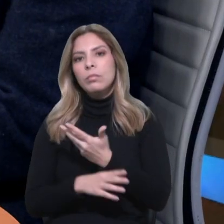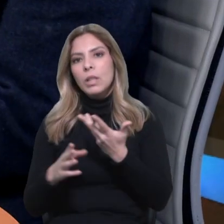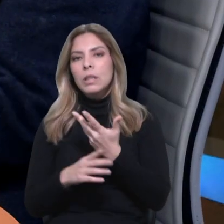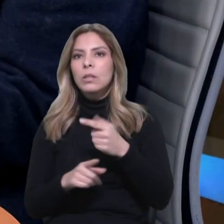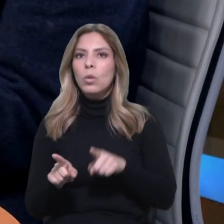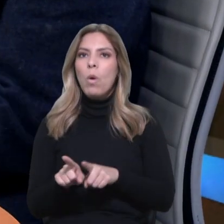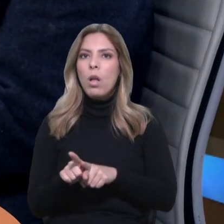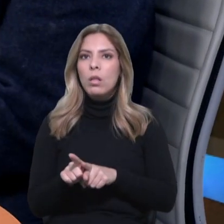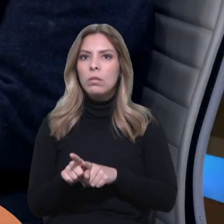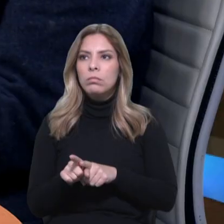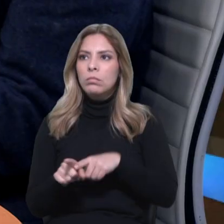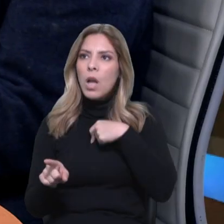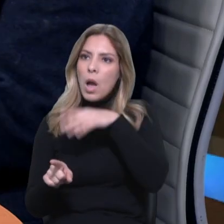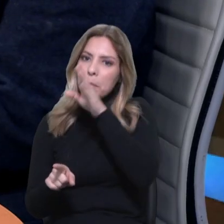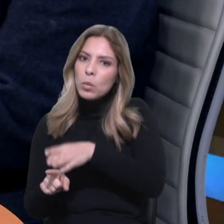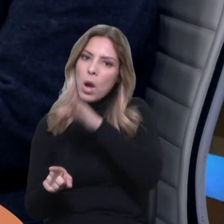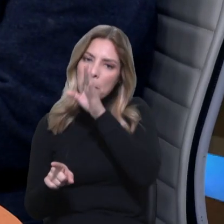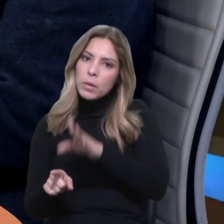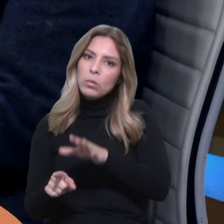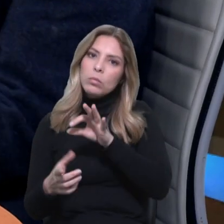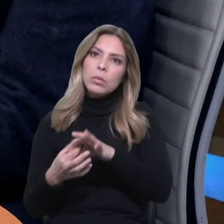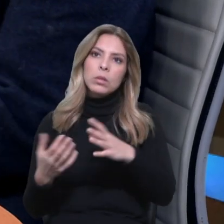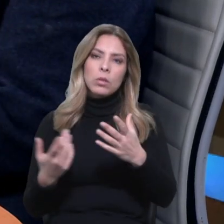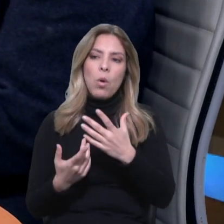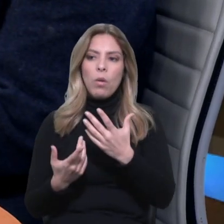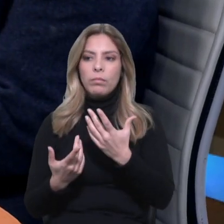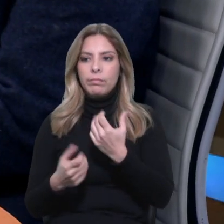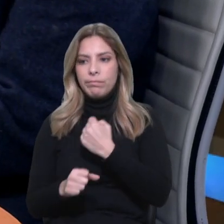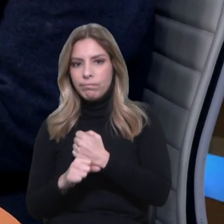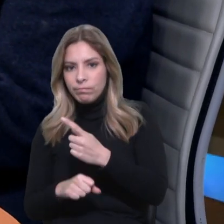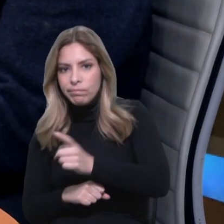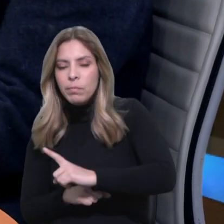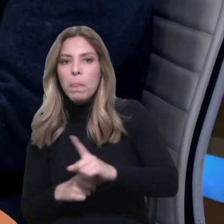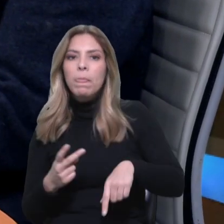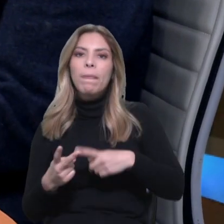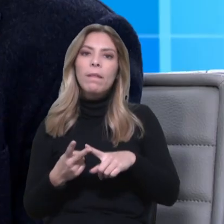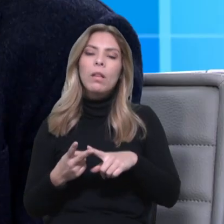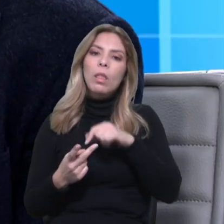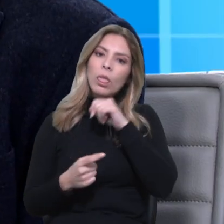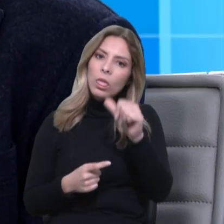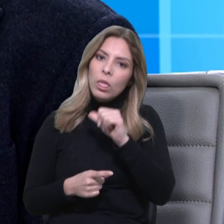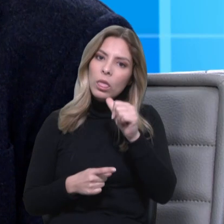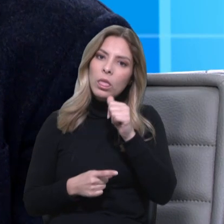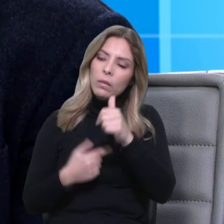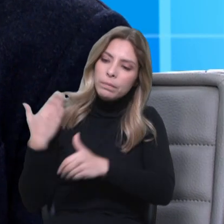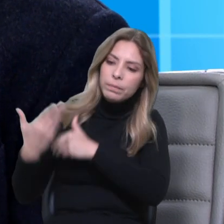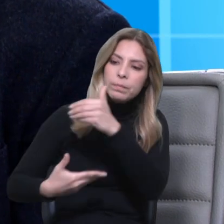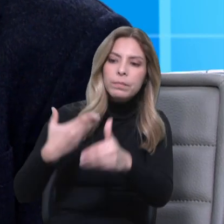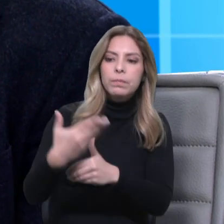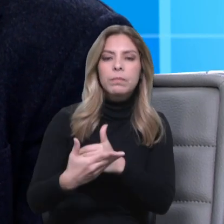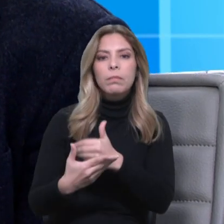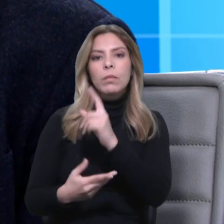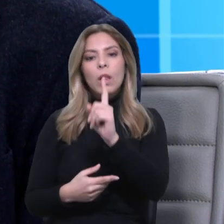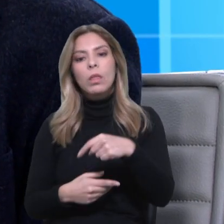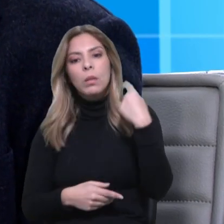mais habituais, a perda de emprego, a perda de relações familiares, aquelas perdas que são mais correntes, e depois a grande perda,